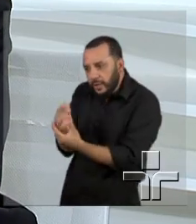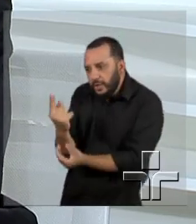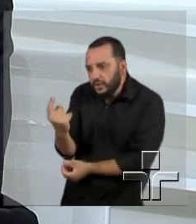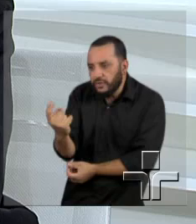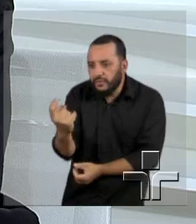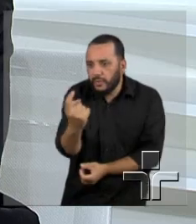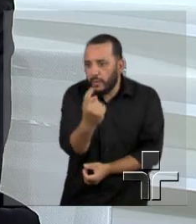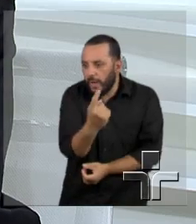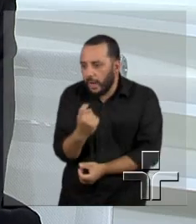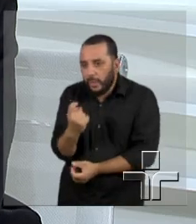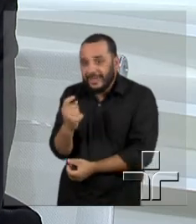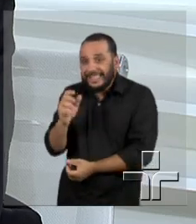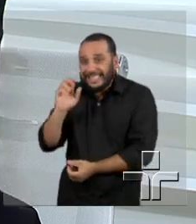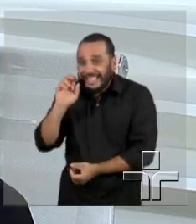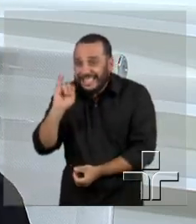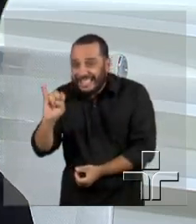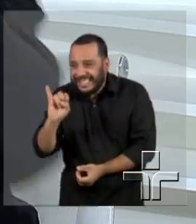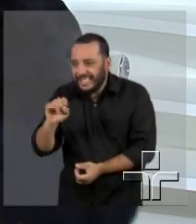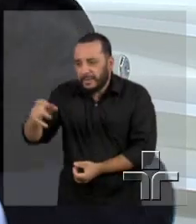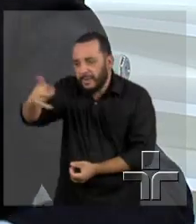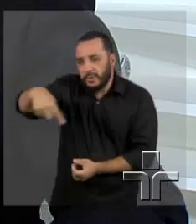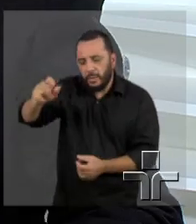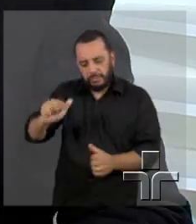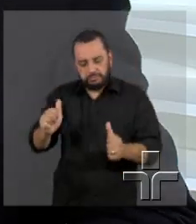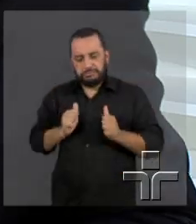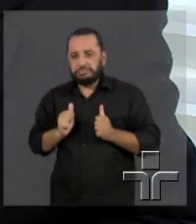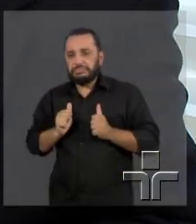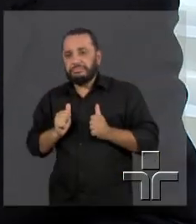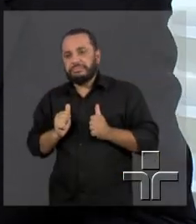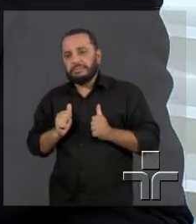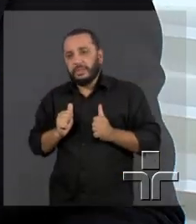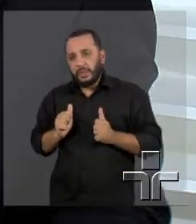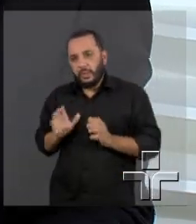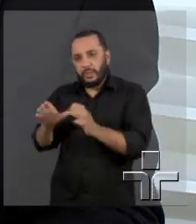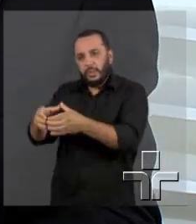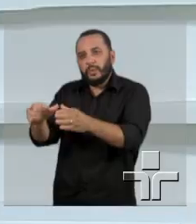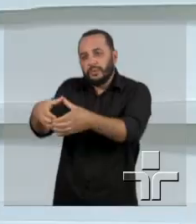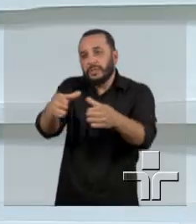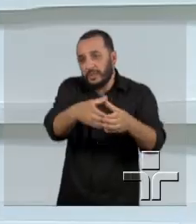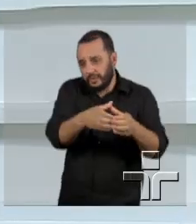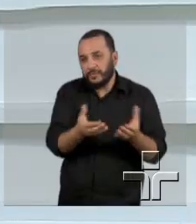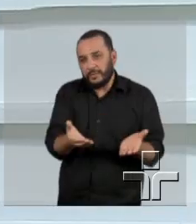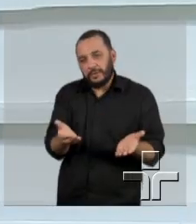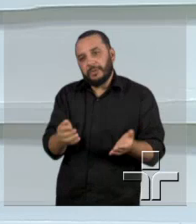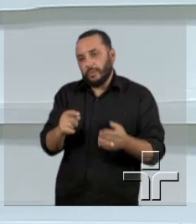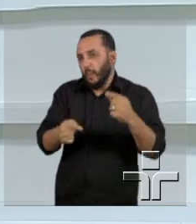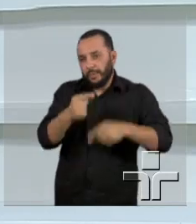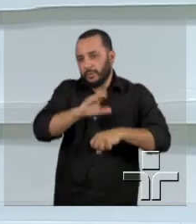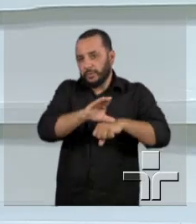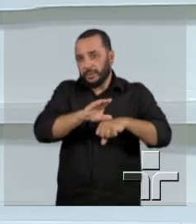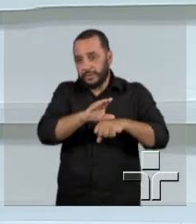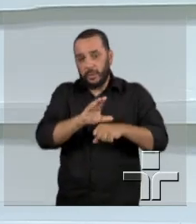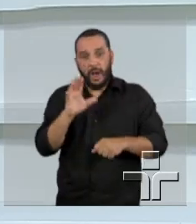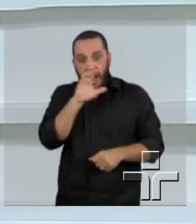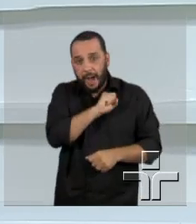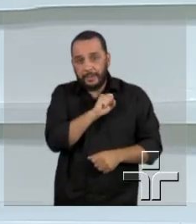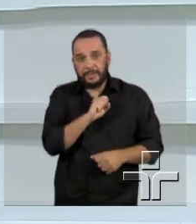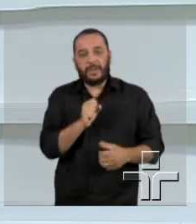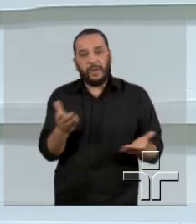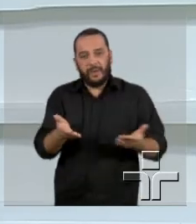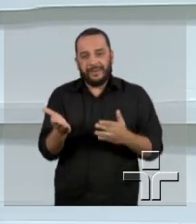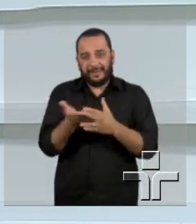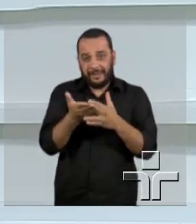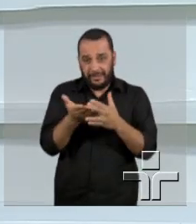de inconstitucionalidade por omissão nos casos coletivos abstratos. Obrigado, ministro. Vamos para mais um